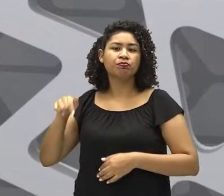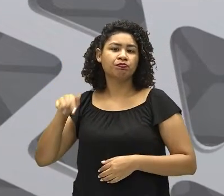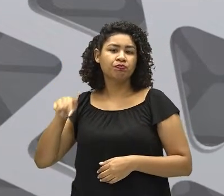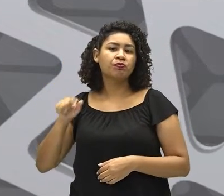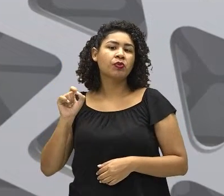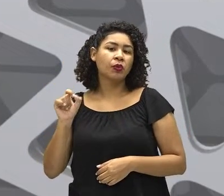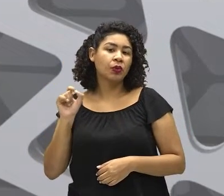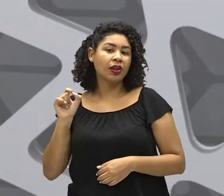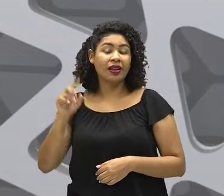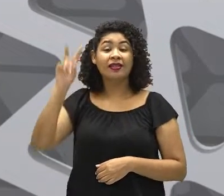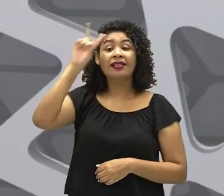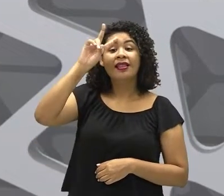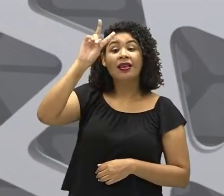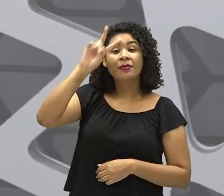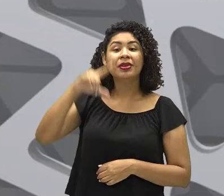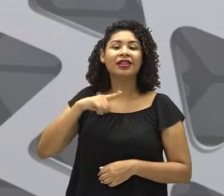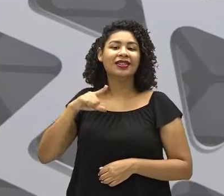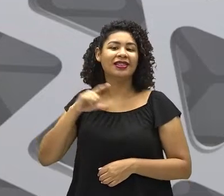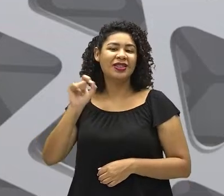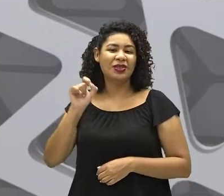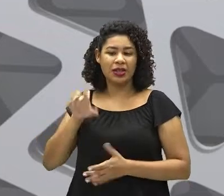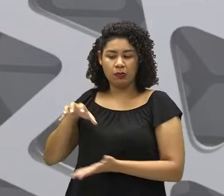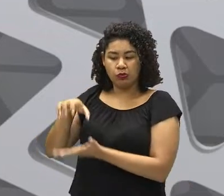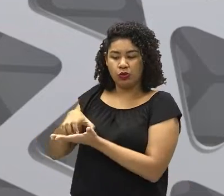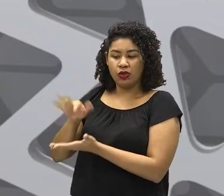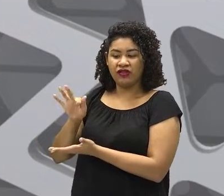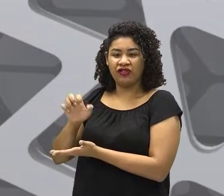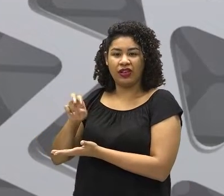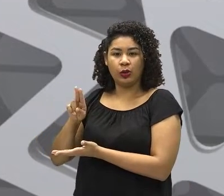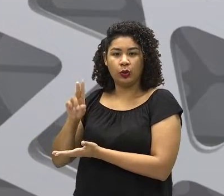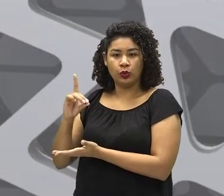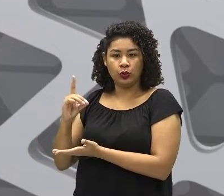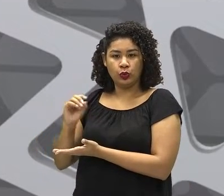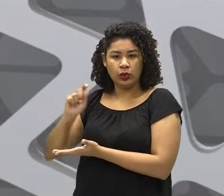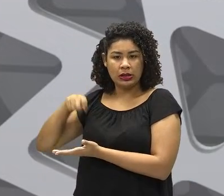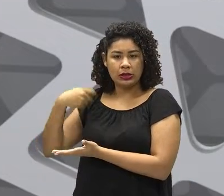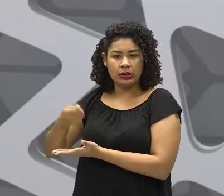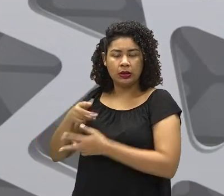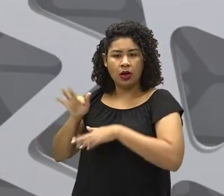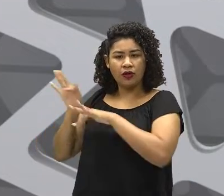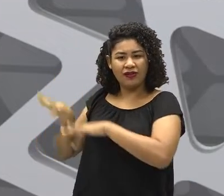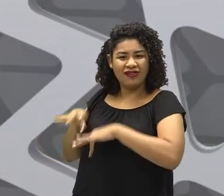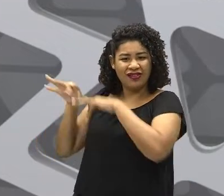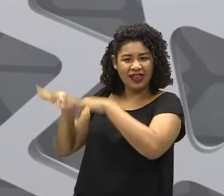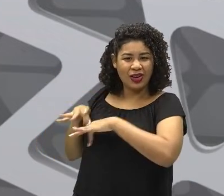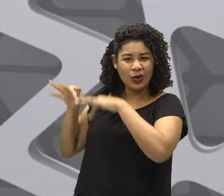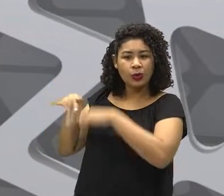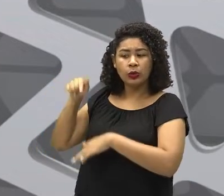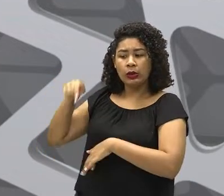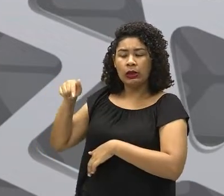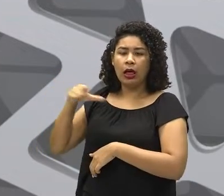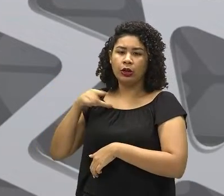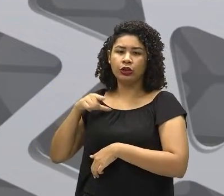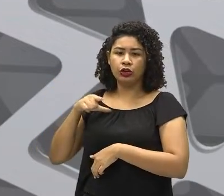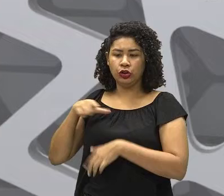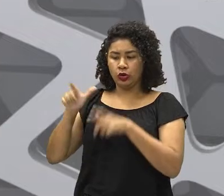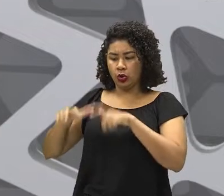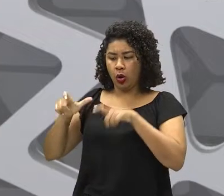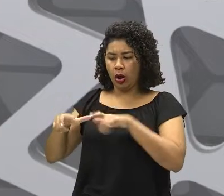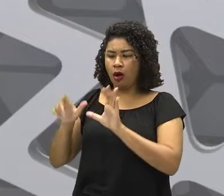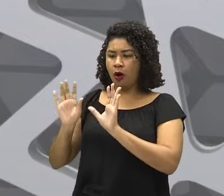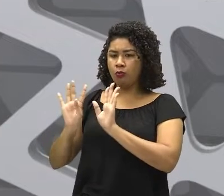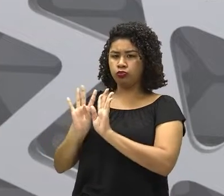feudalismo, lembra que existiam os feudos, onde as pessoas se amontoavam nas terras dos nobres, e que tinham os muros ali, que